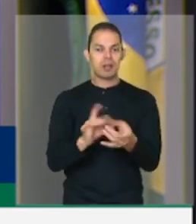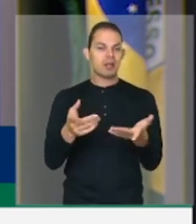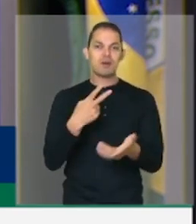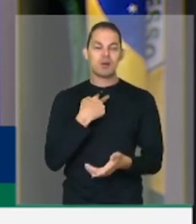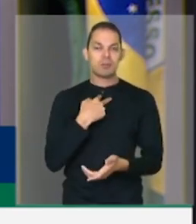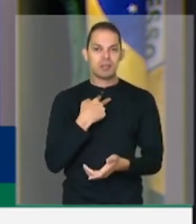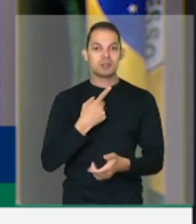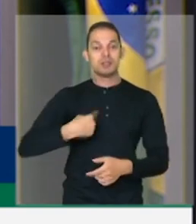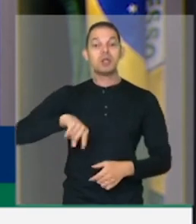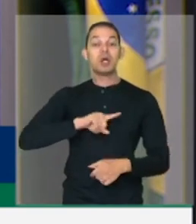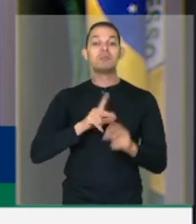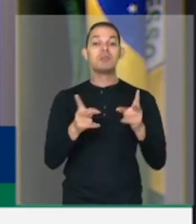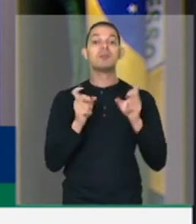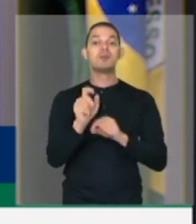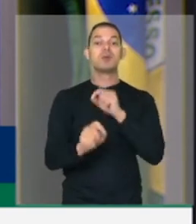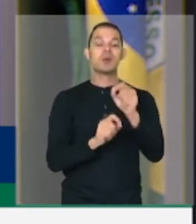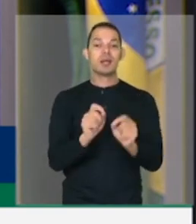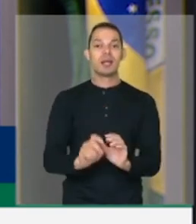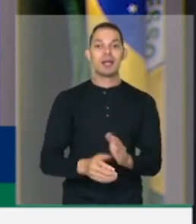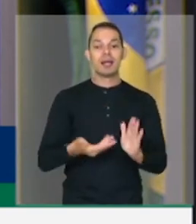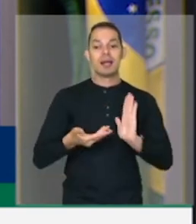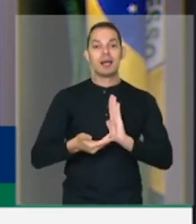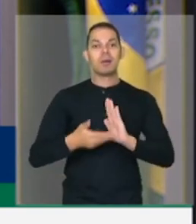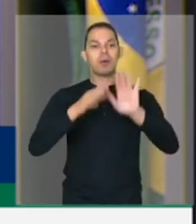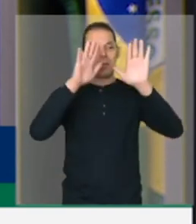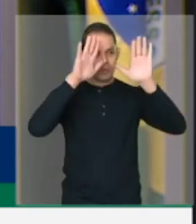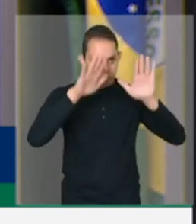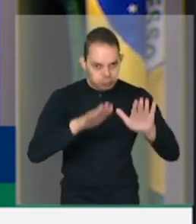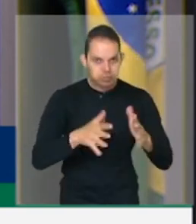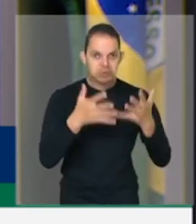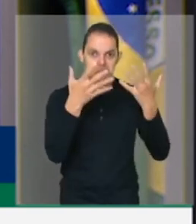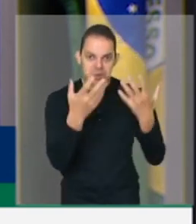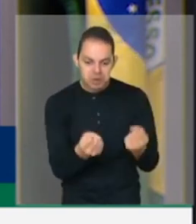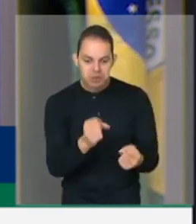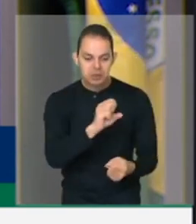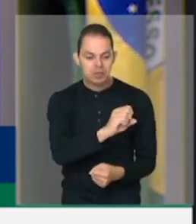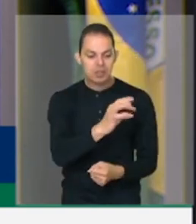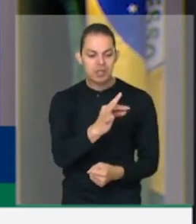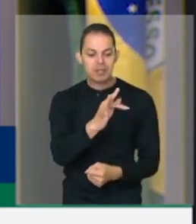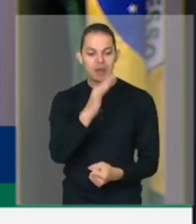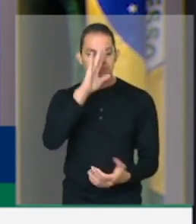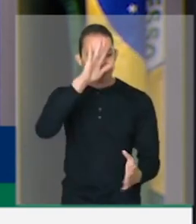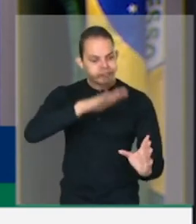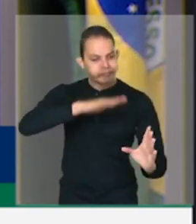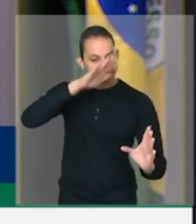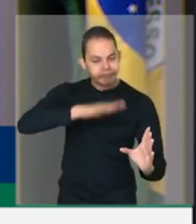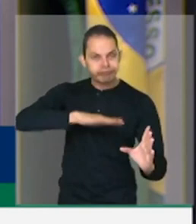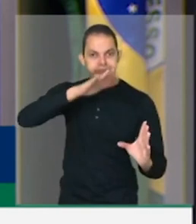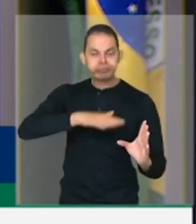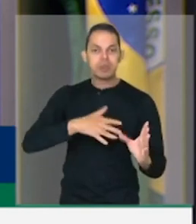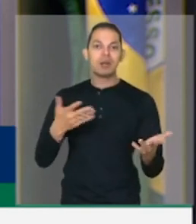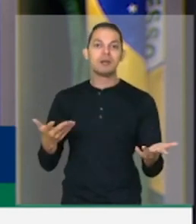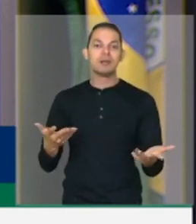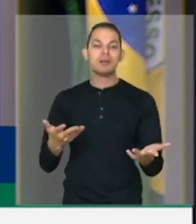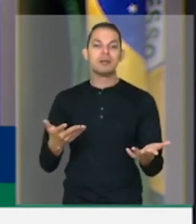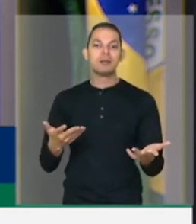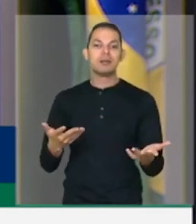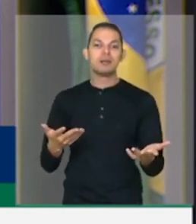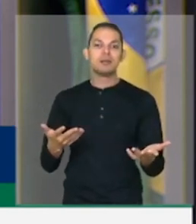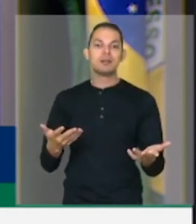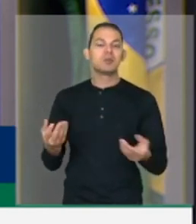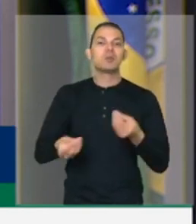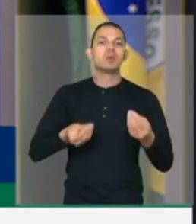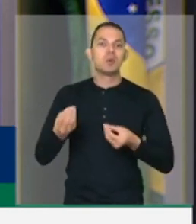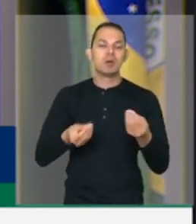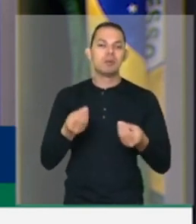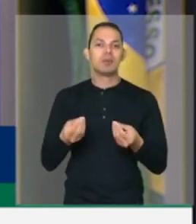nós vimos que a câmara se curvou ao Supremo Tribunal Federal se curvou ao Supremo numa